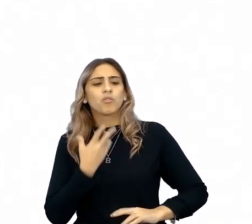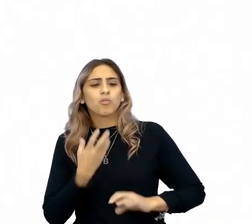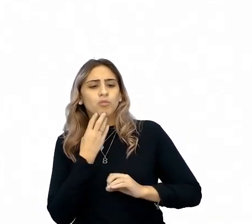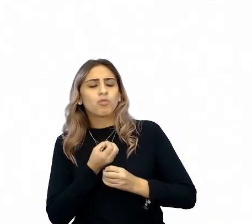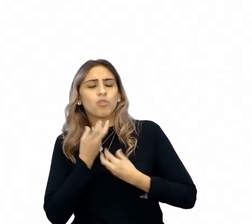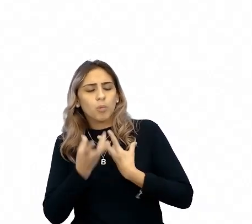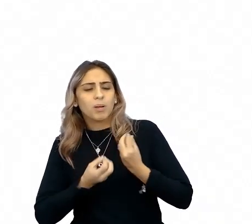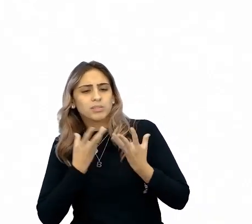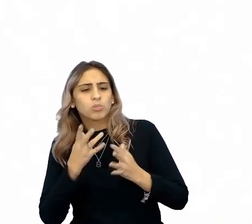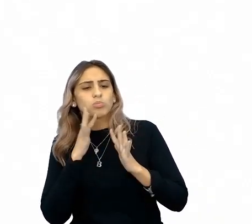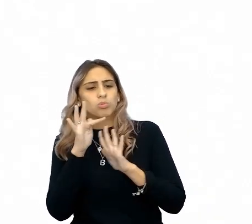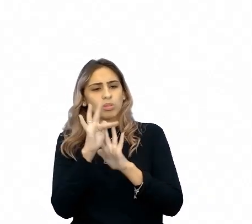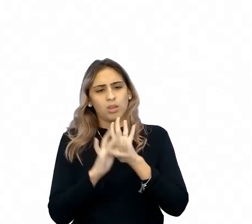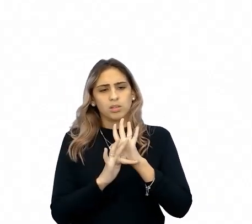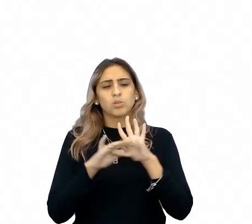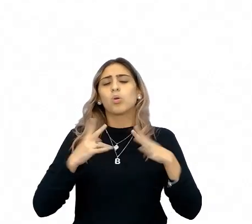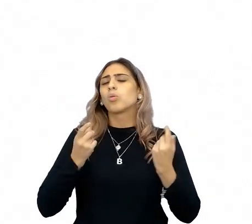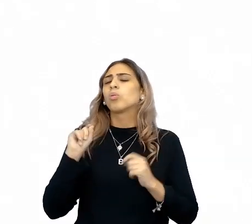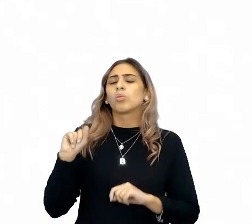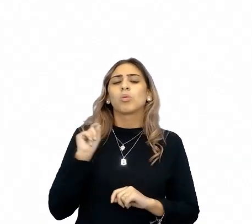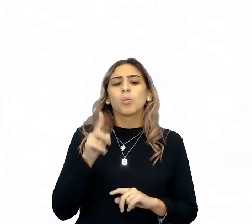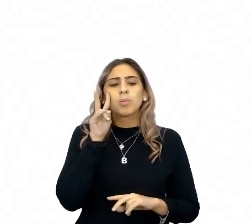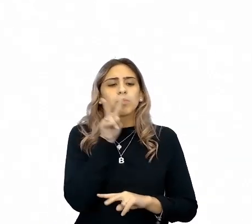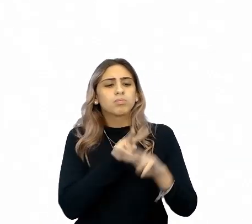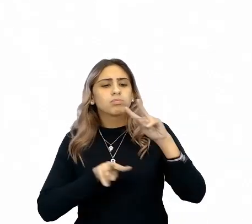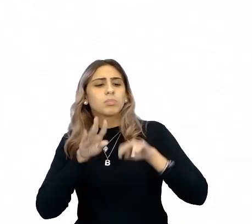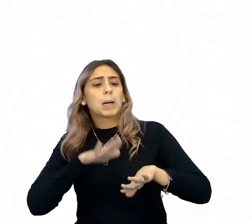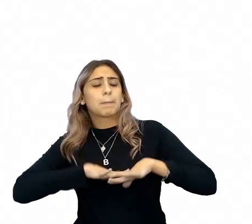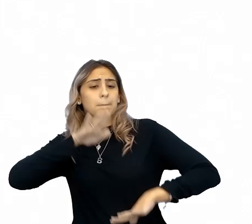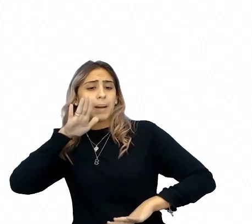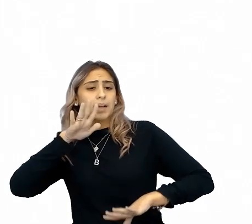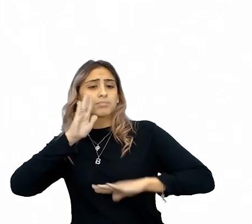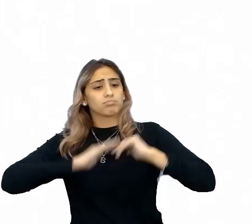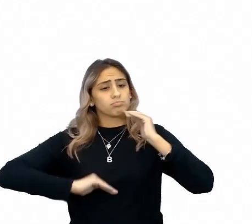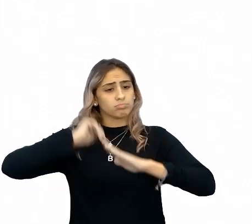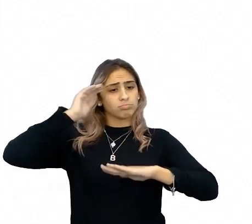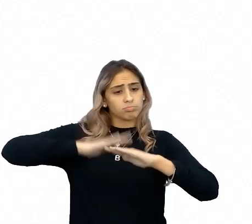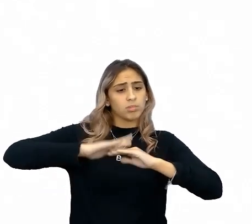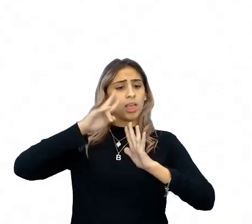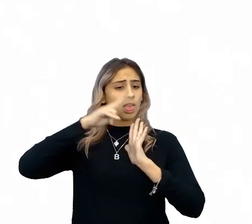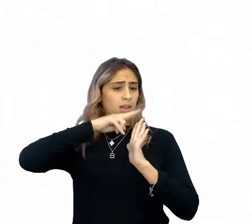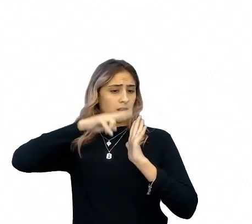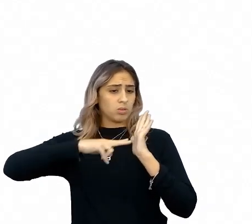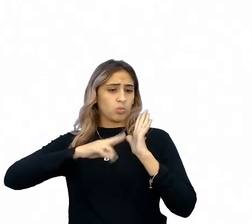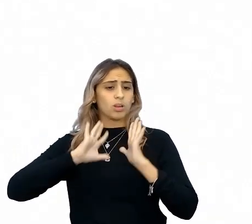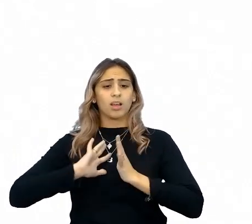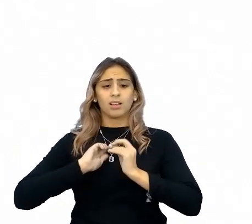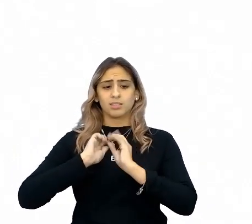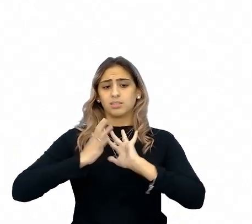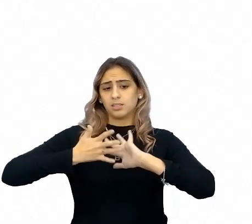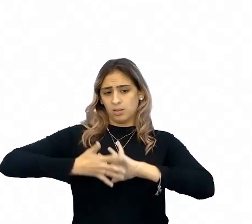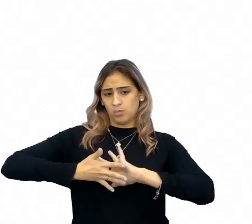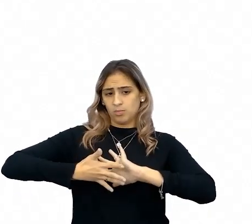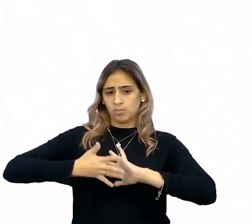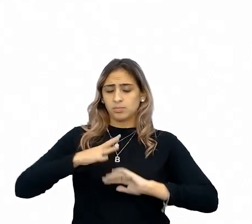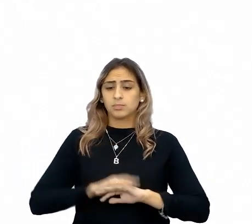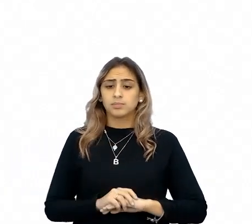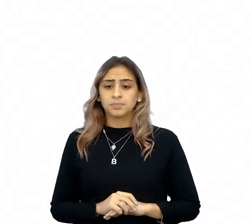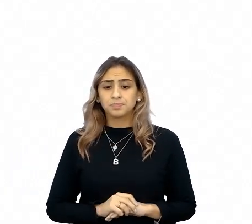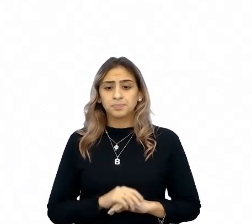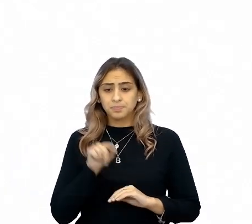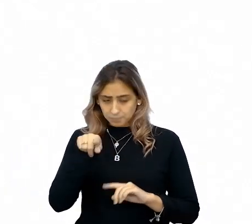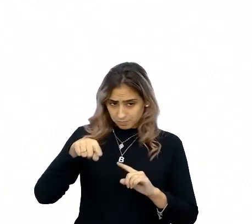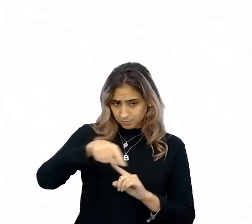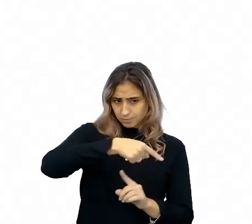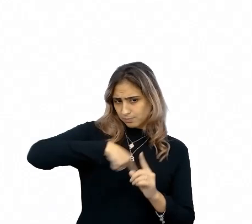texto lido. Ou seja, observamos mais habilidade de leitura em ação. Essa